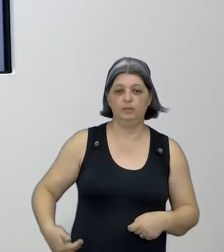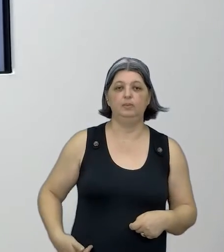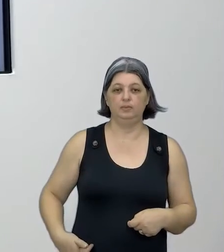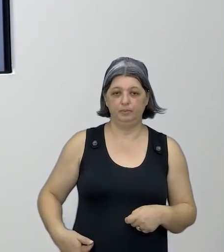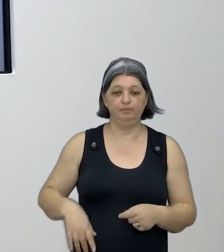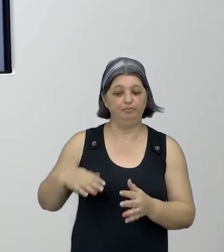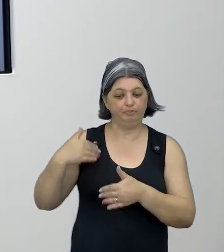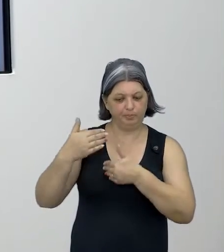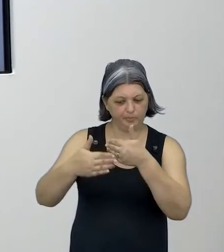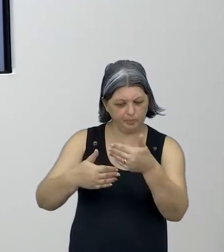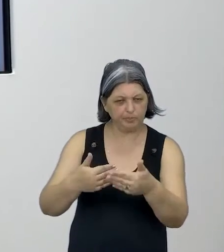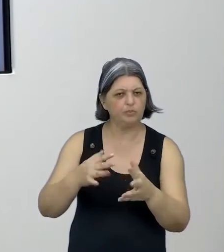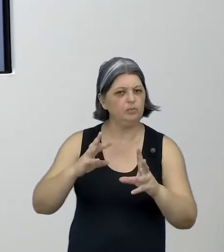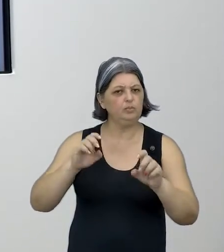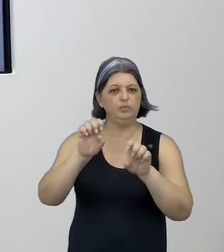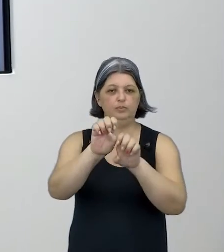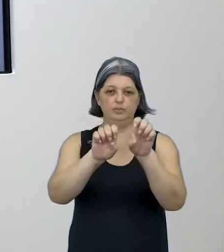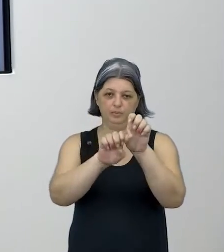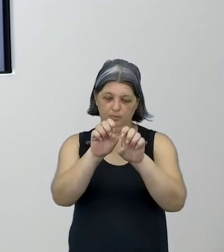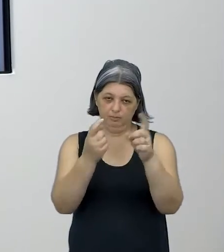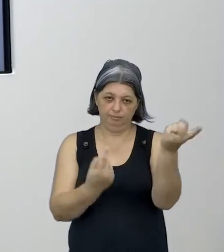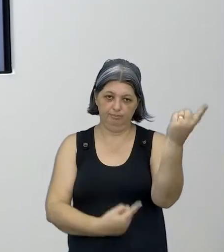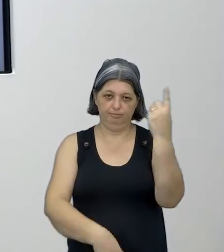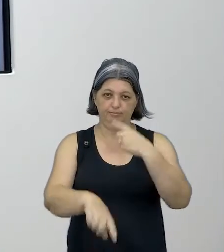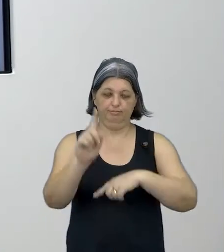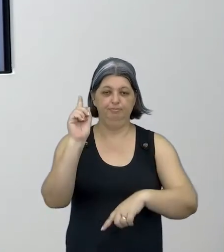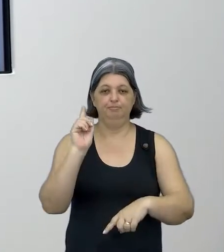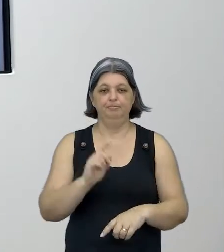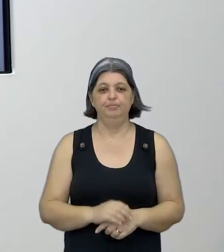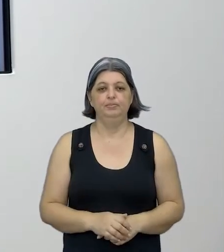desenvolveu com toda uma estrutura